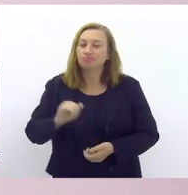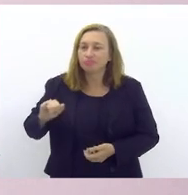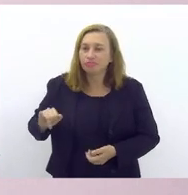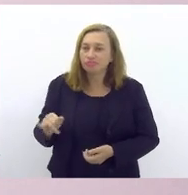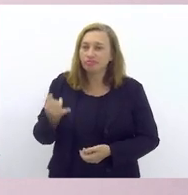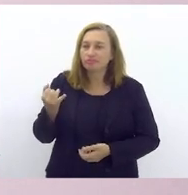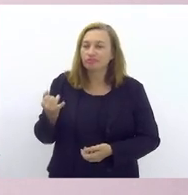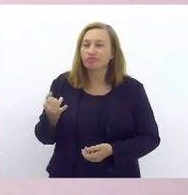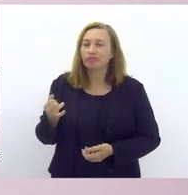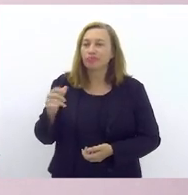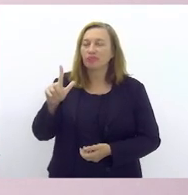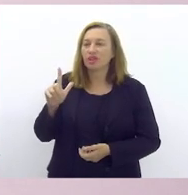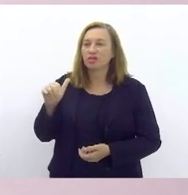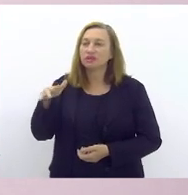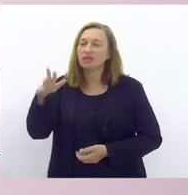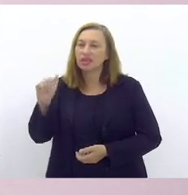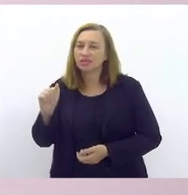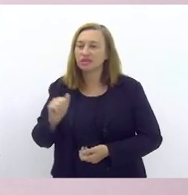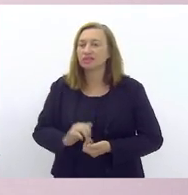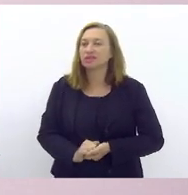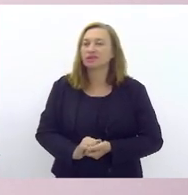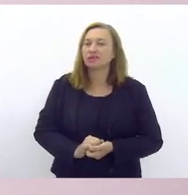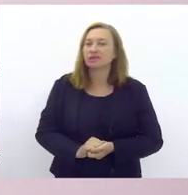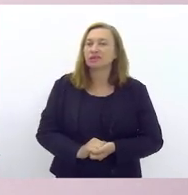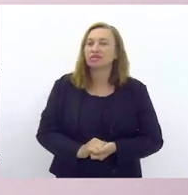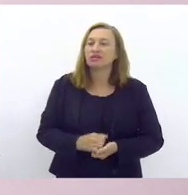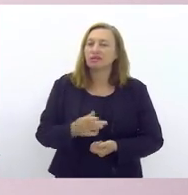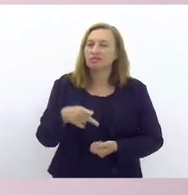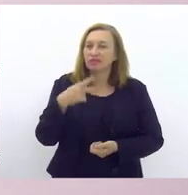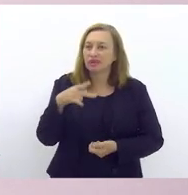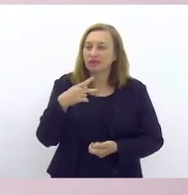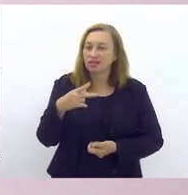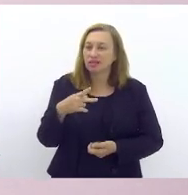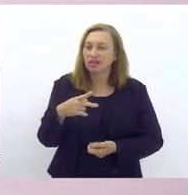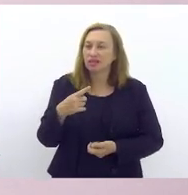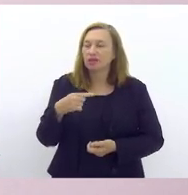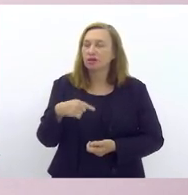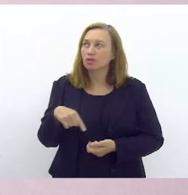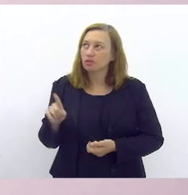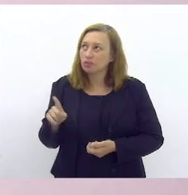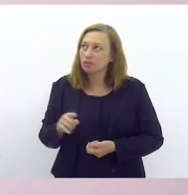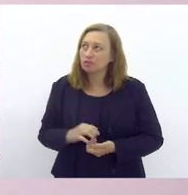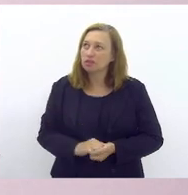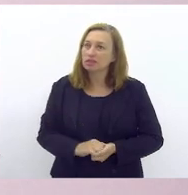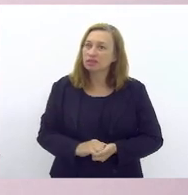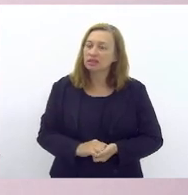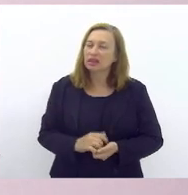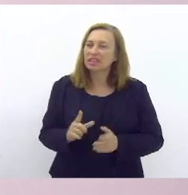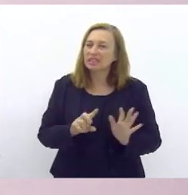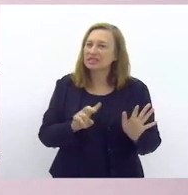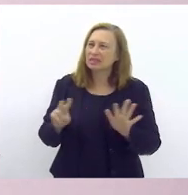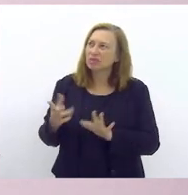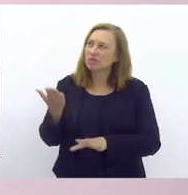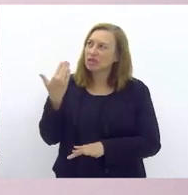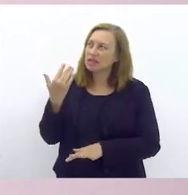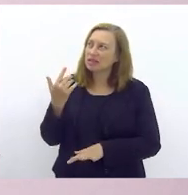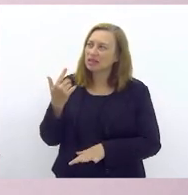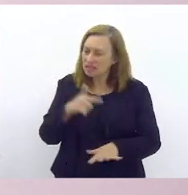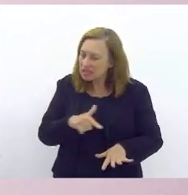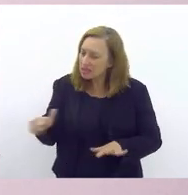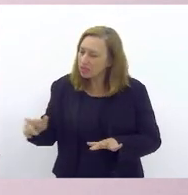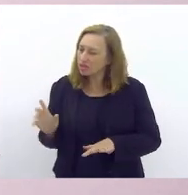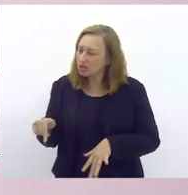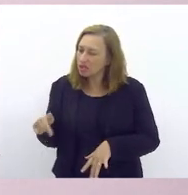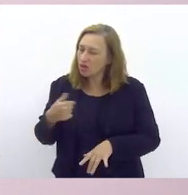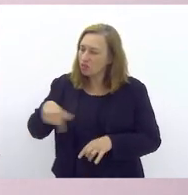Aproveitando a Luciana aqui, dizer que estive na semana passada, não, essa semana, eu estive